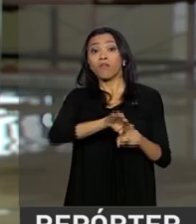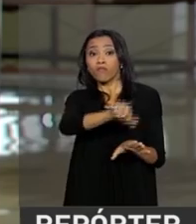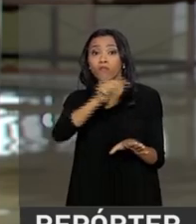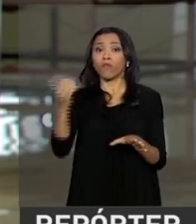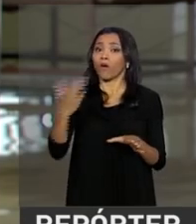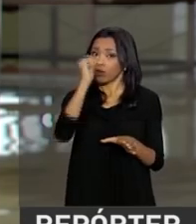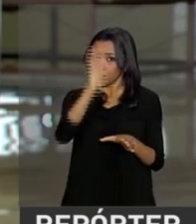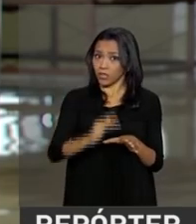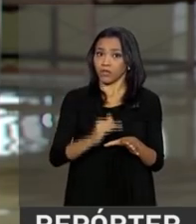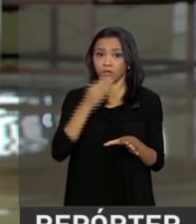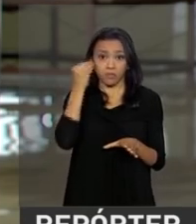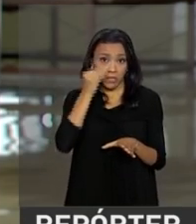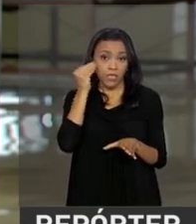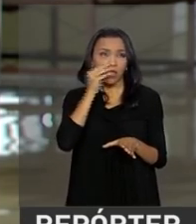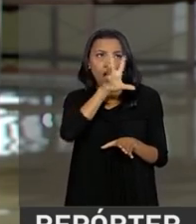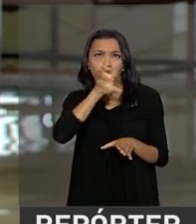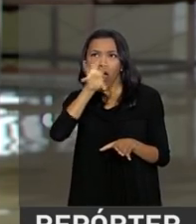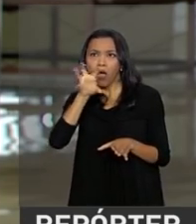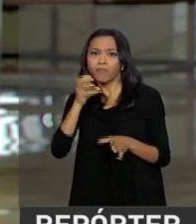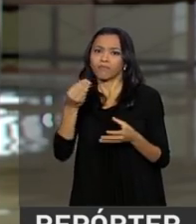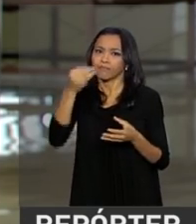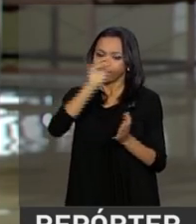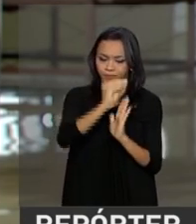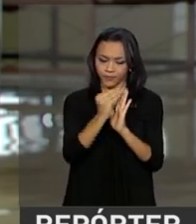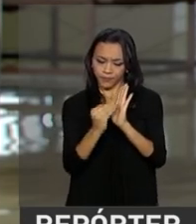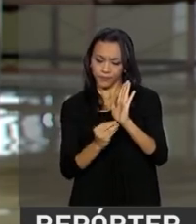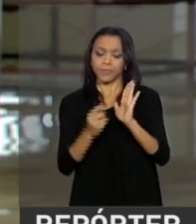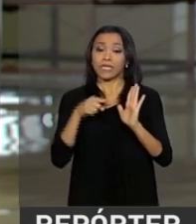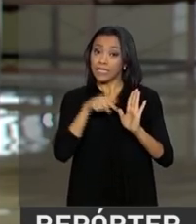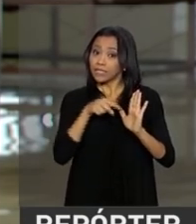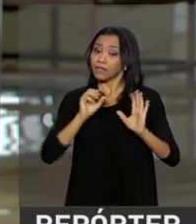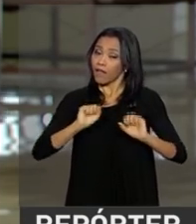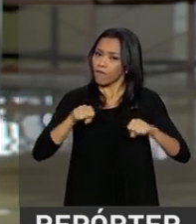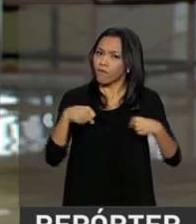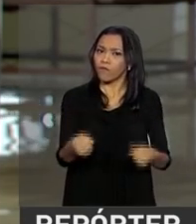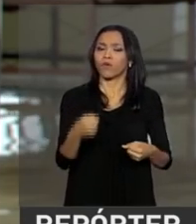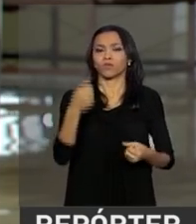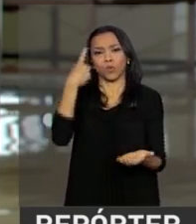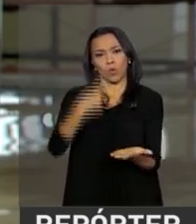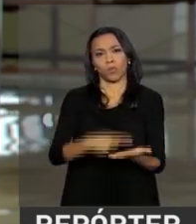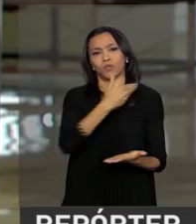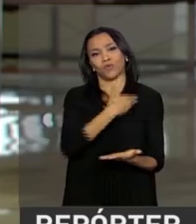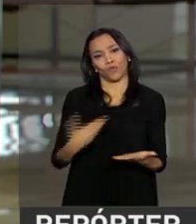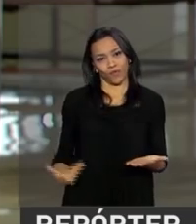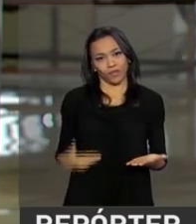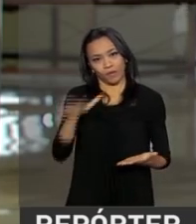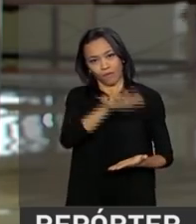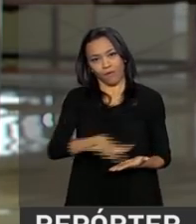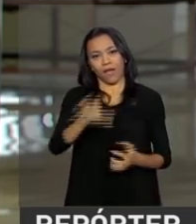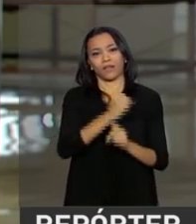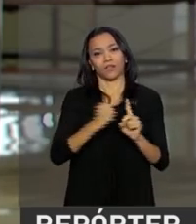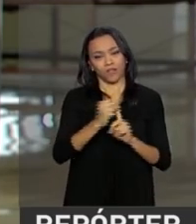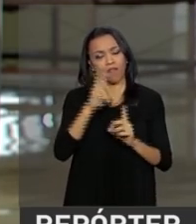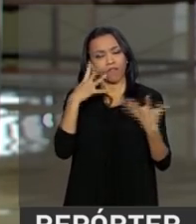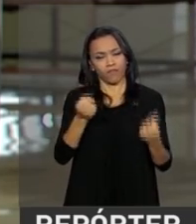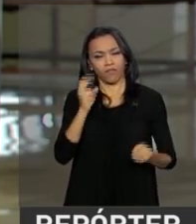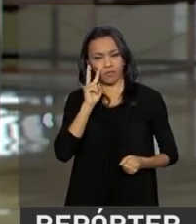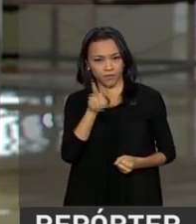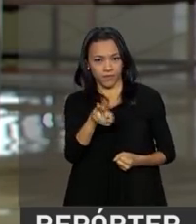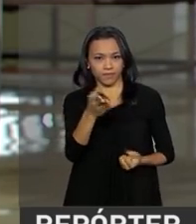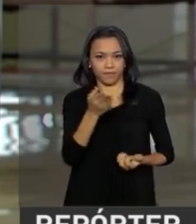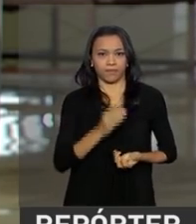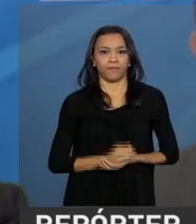exterior, e lembrou ainda que a iniciativa reforça o compromisso do governo com a área social. Vamos ouvir o que falou o ministro.